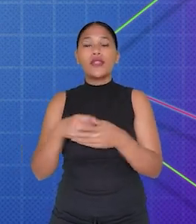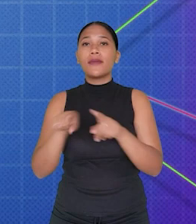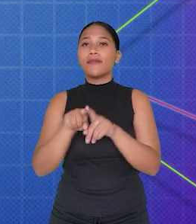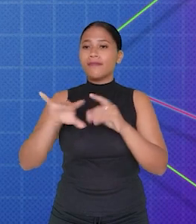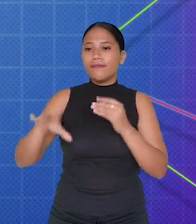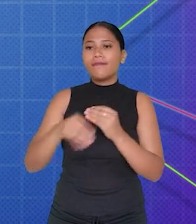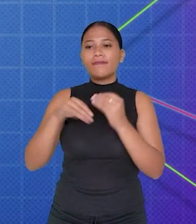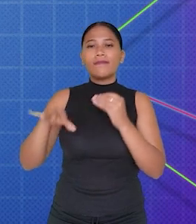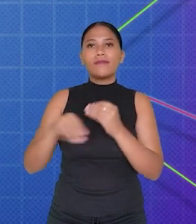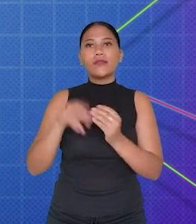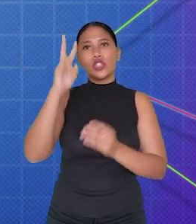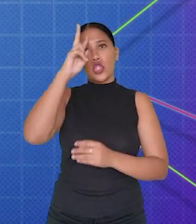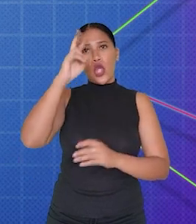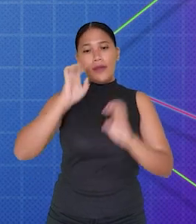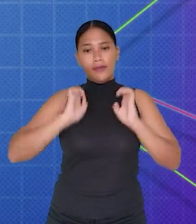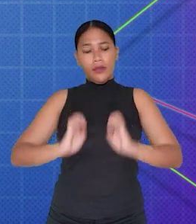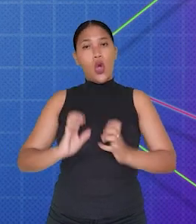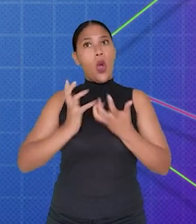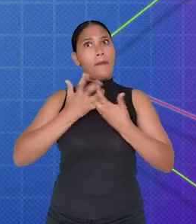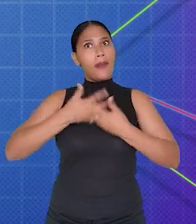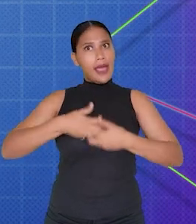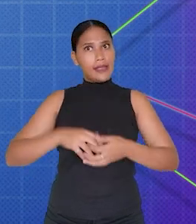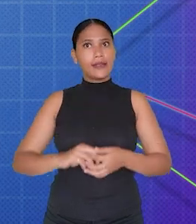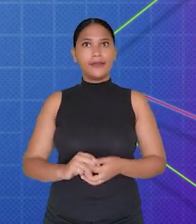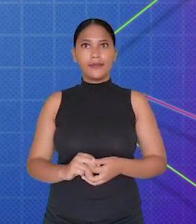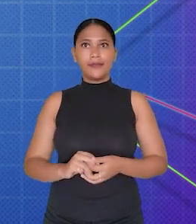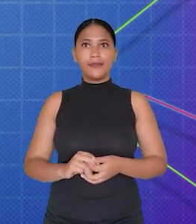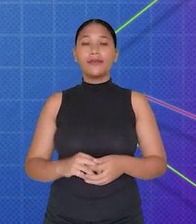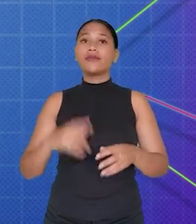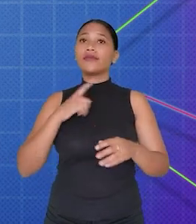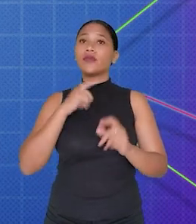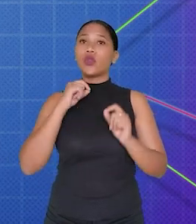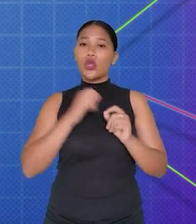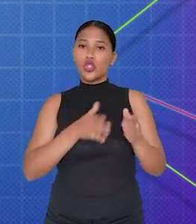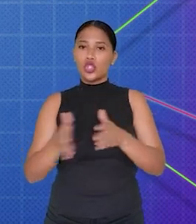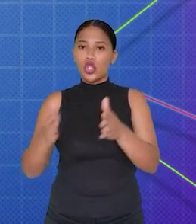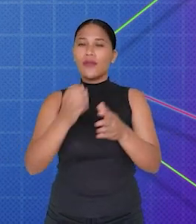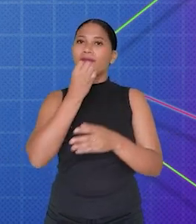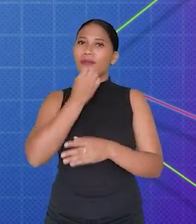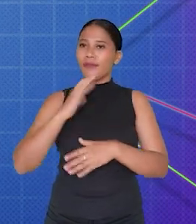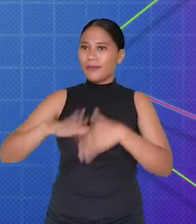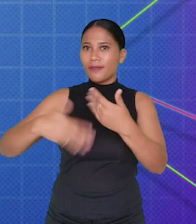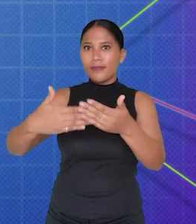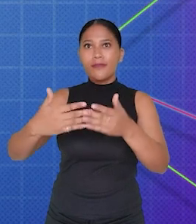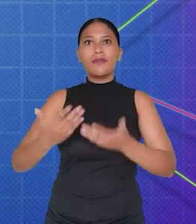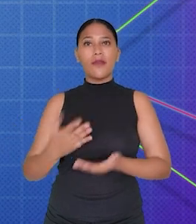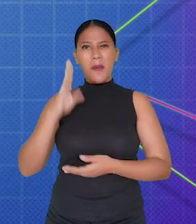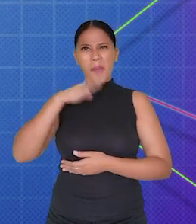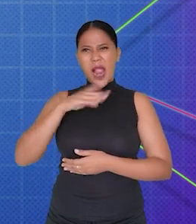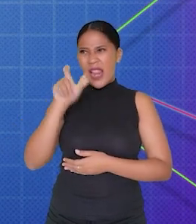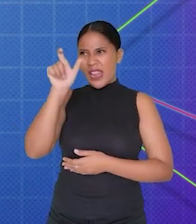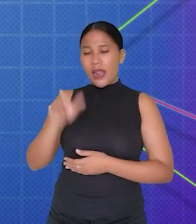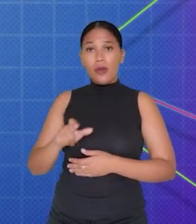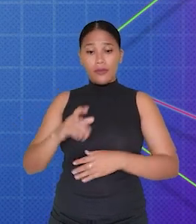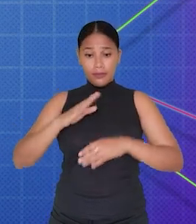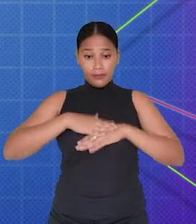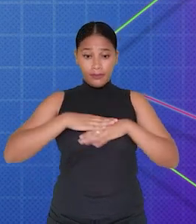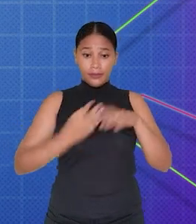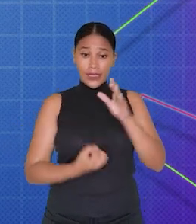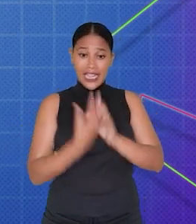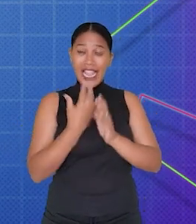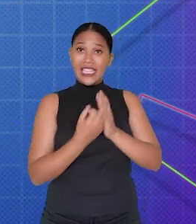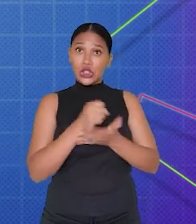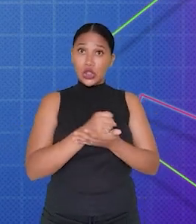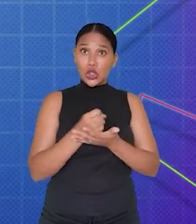e enriquecer a história com questões morais complexas. Ao incluir uma jornada bem desenvolvida para o vilão, os desenvolvedores podem criar